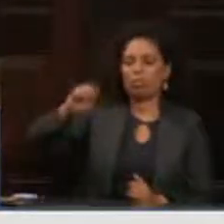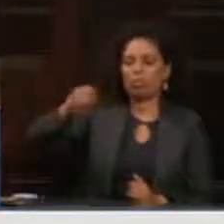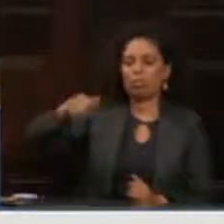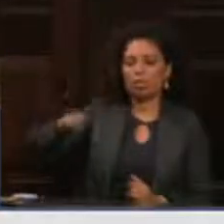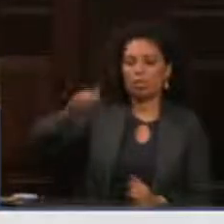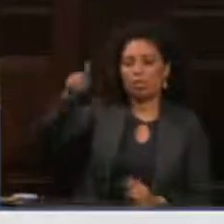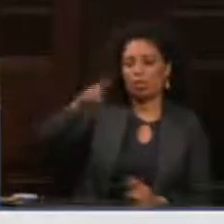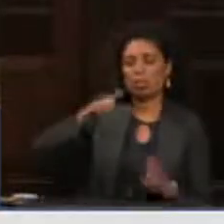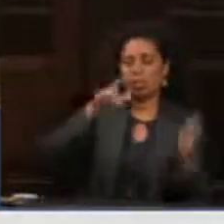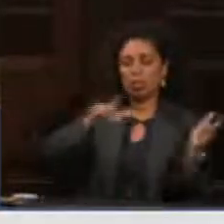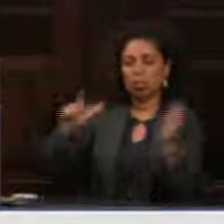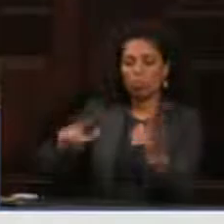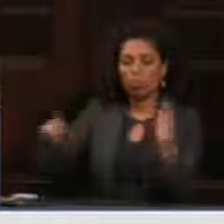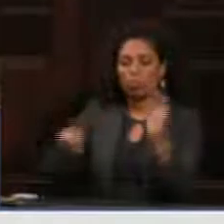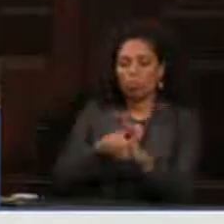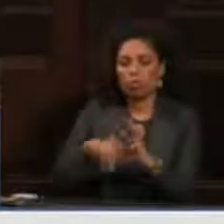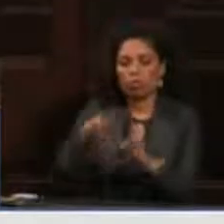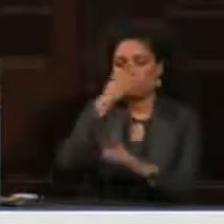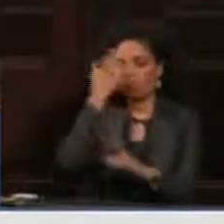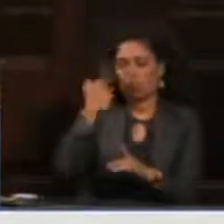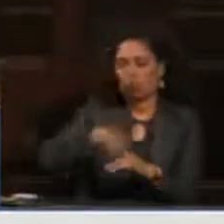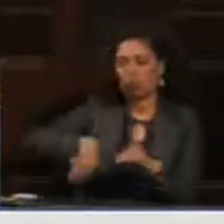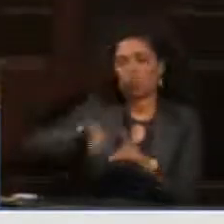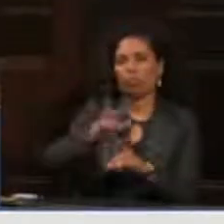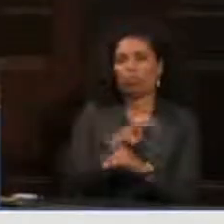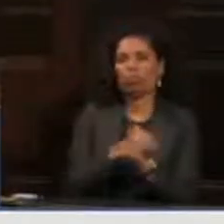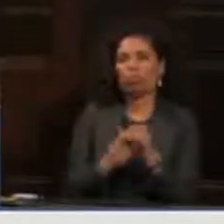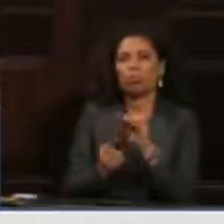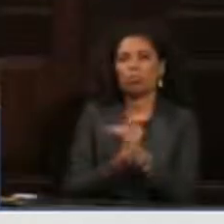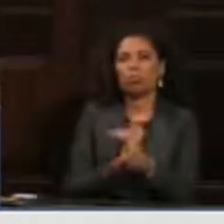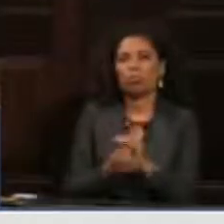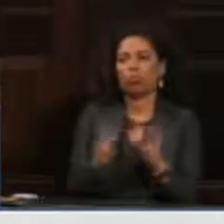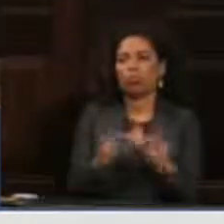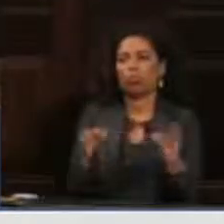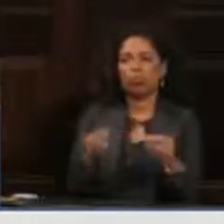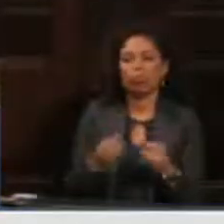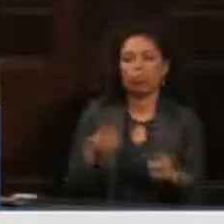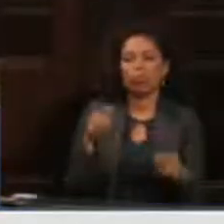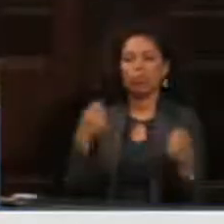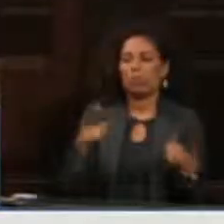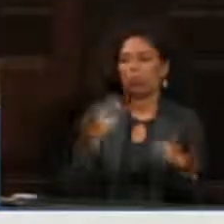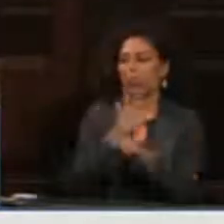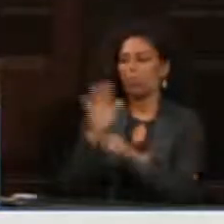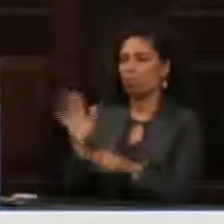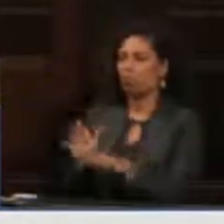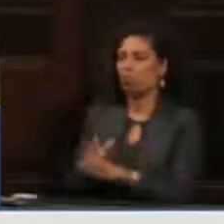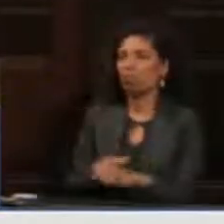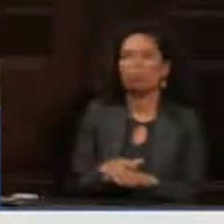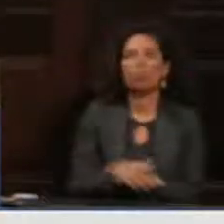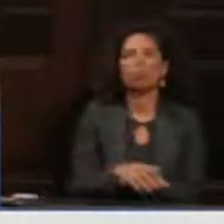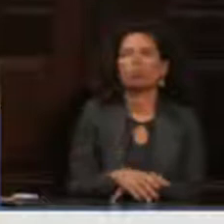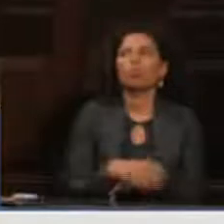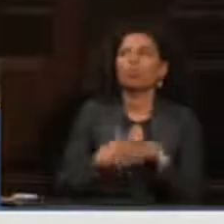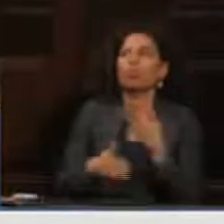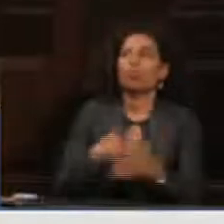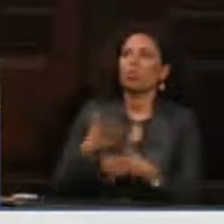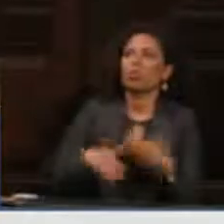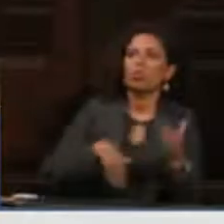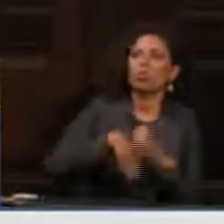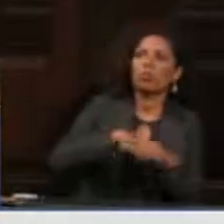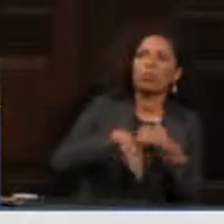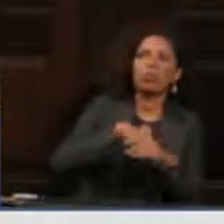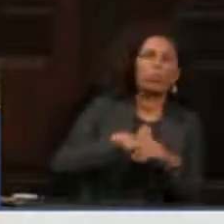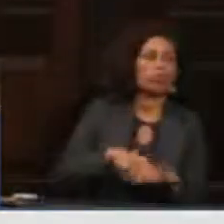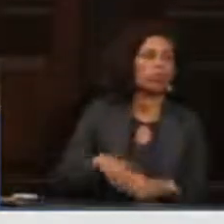democrático e popular, como sempre foi e deve ser, que deve servir à população e aos clubes, e a qualquer